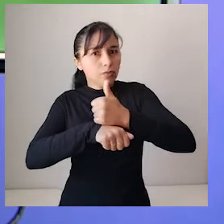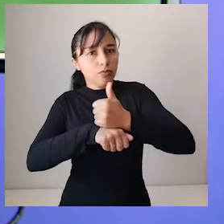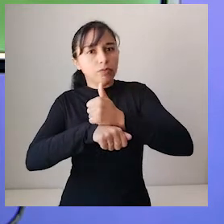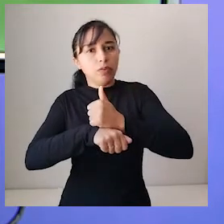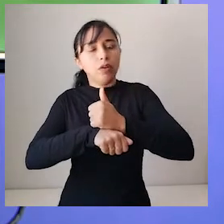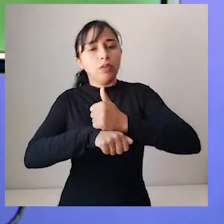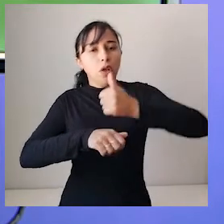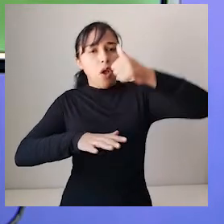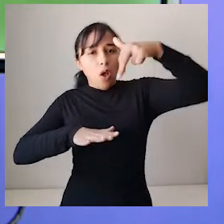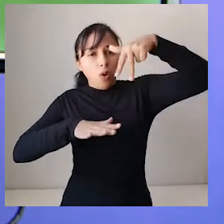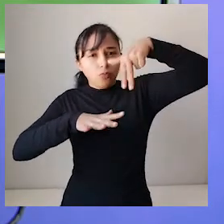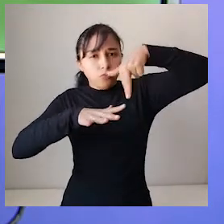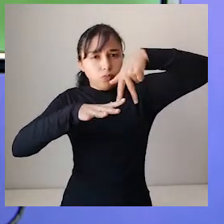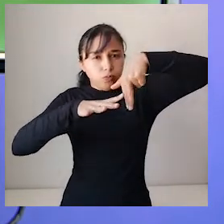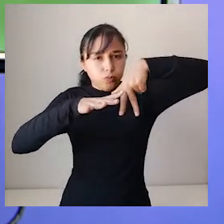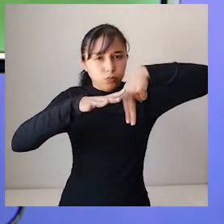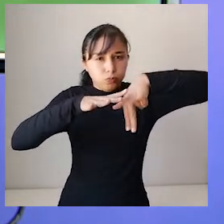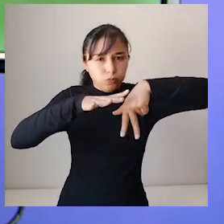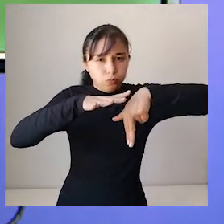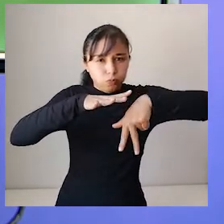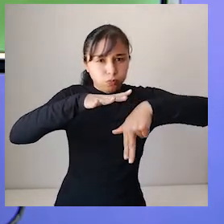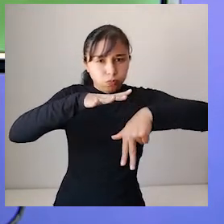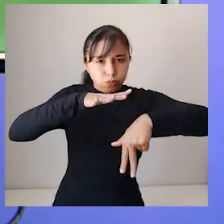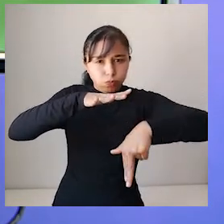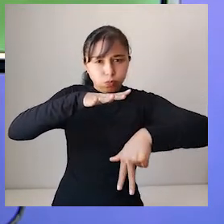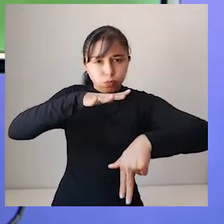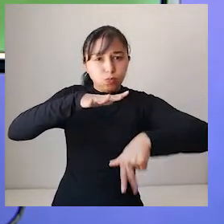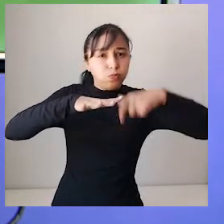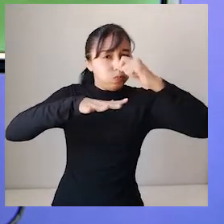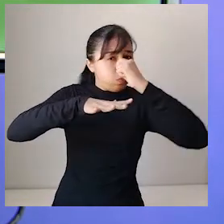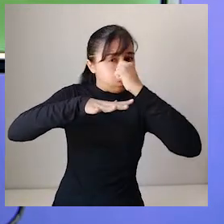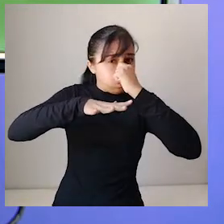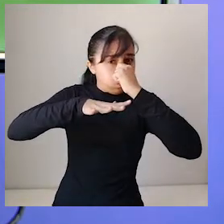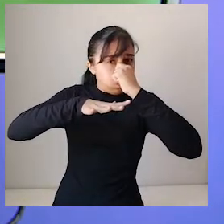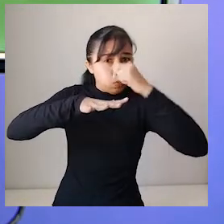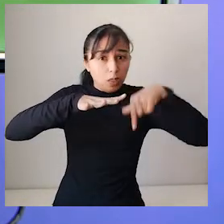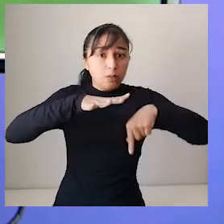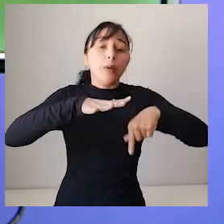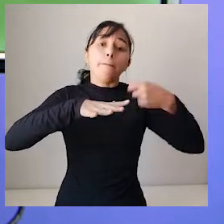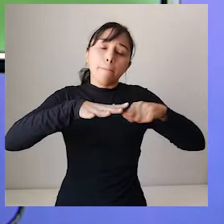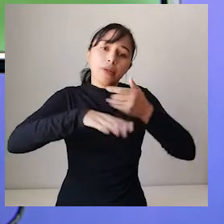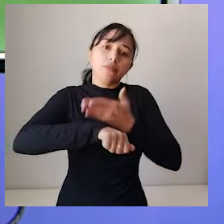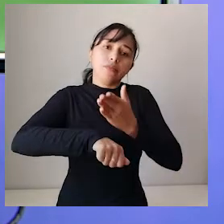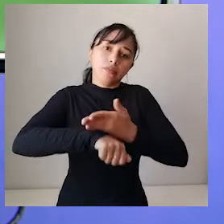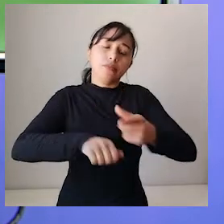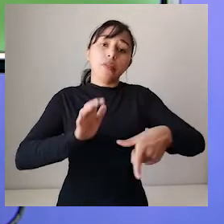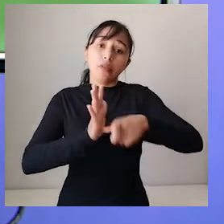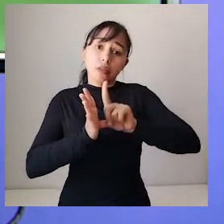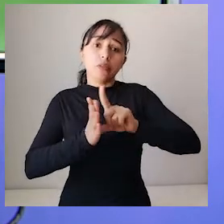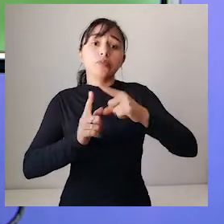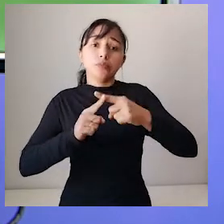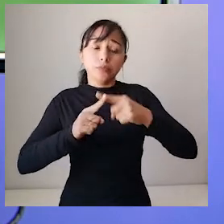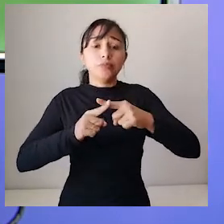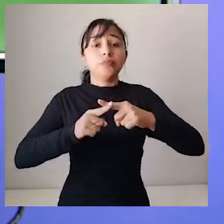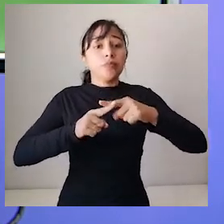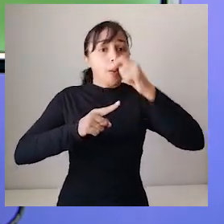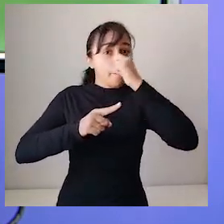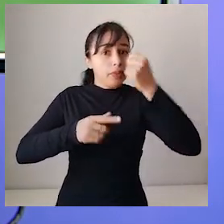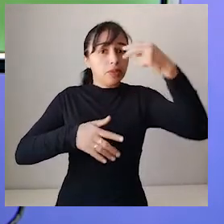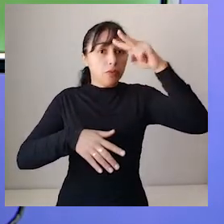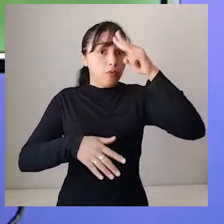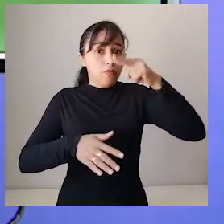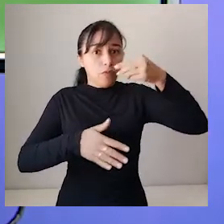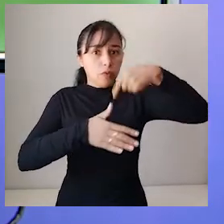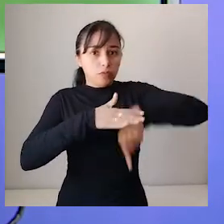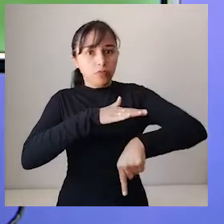de treinamento para suportar essa pressão quando eles descem aqui para o fundo do mar.